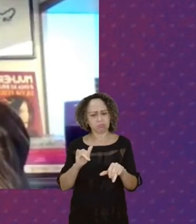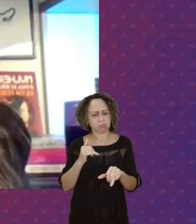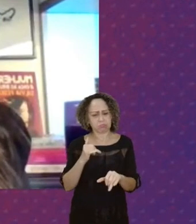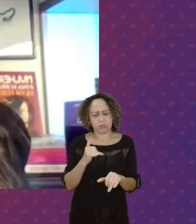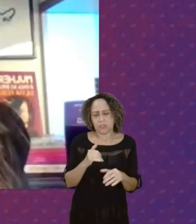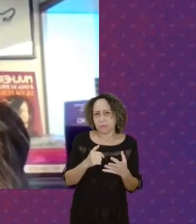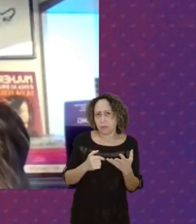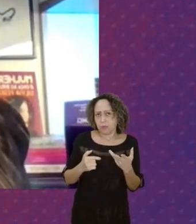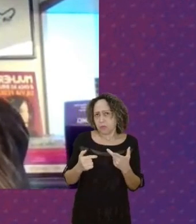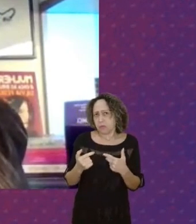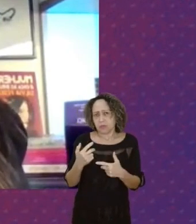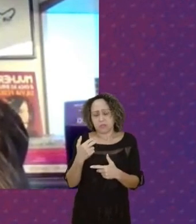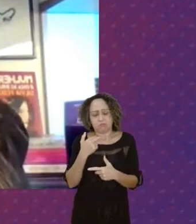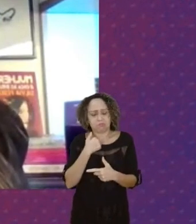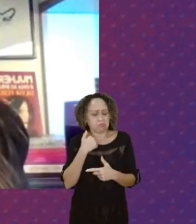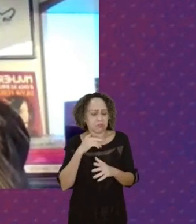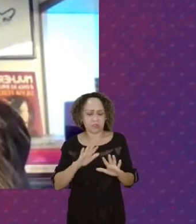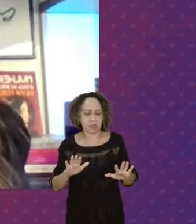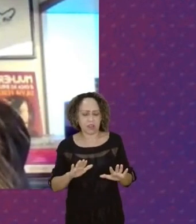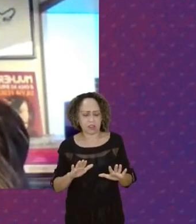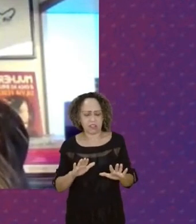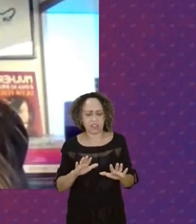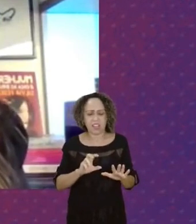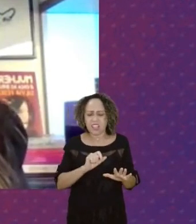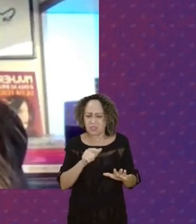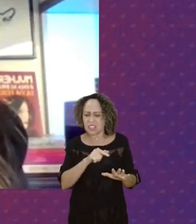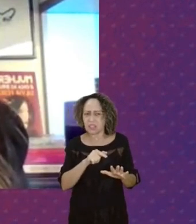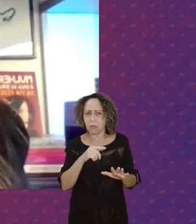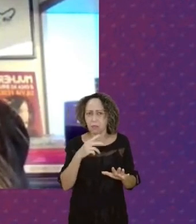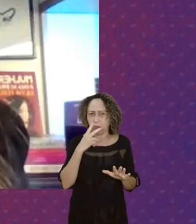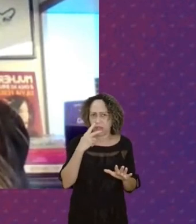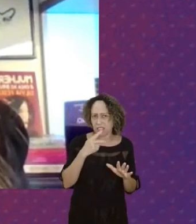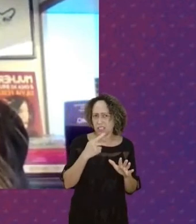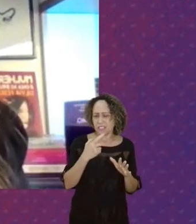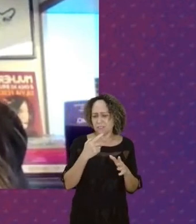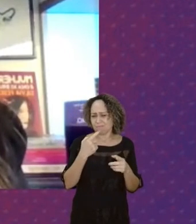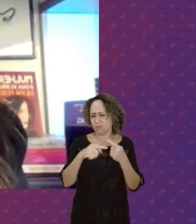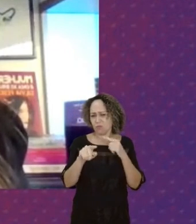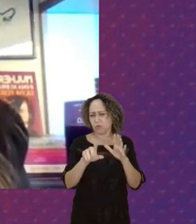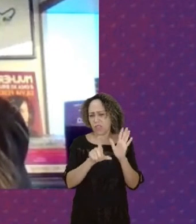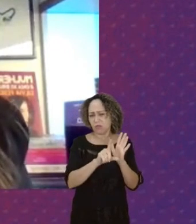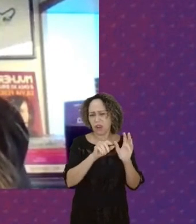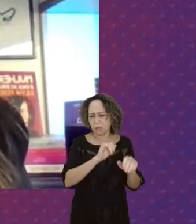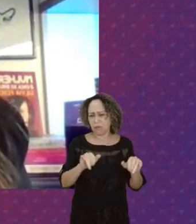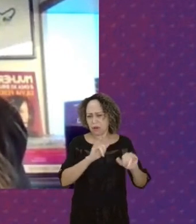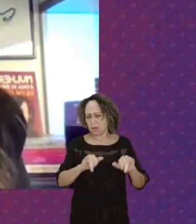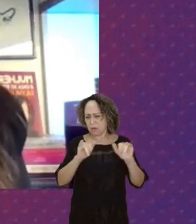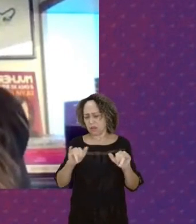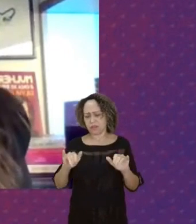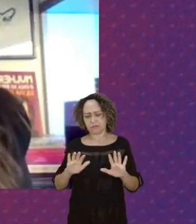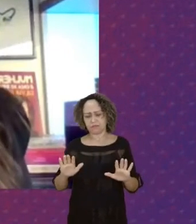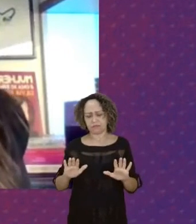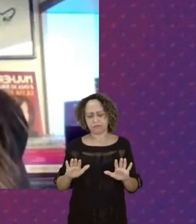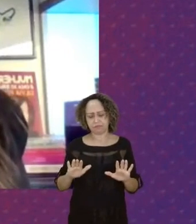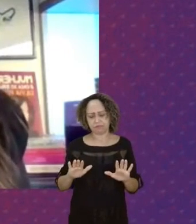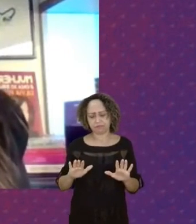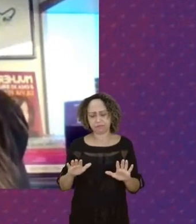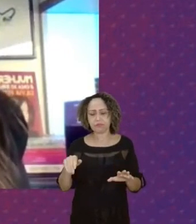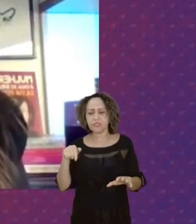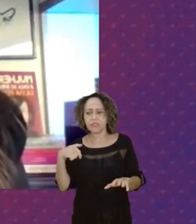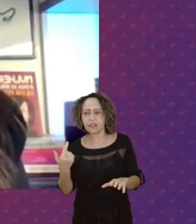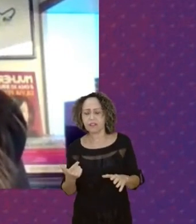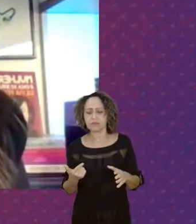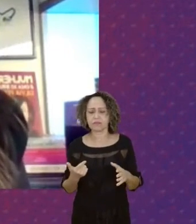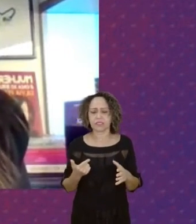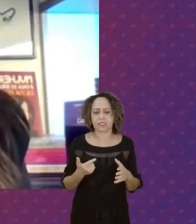oficializar as candidaturas. Tudo era considerado propaganda antecipada, No passado era assim. E aí houve